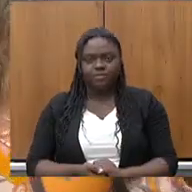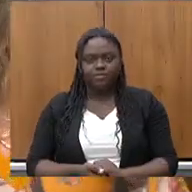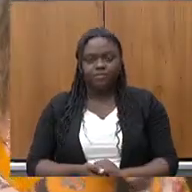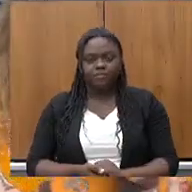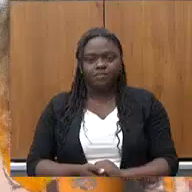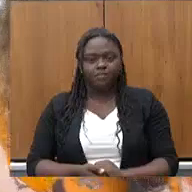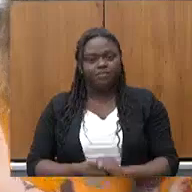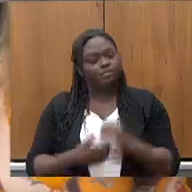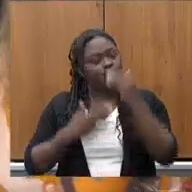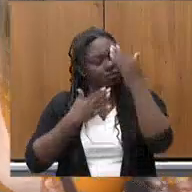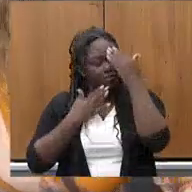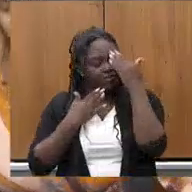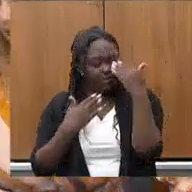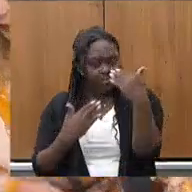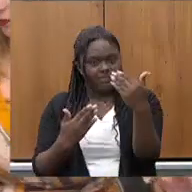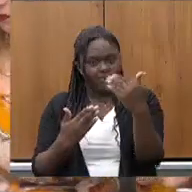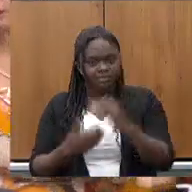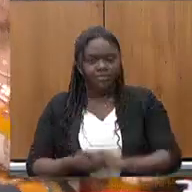Obrigado.